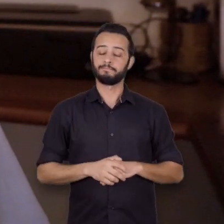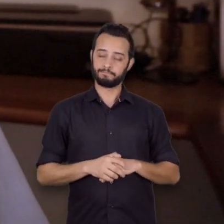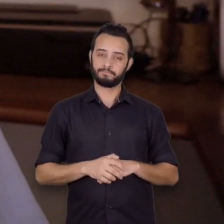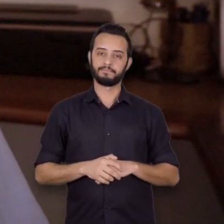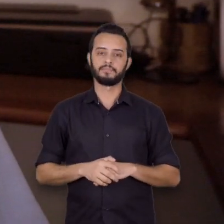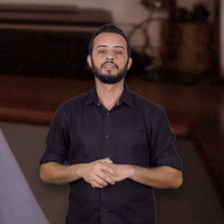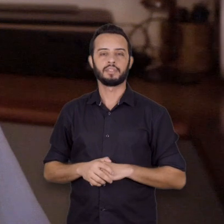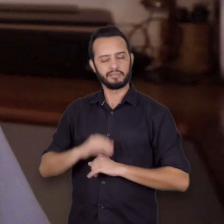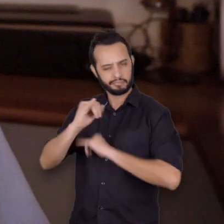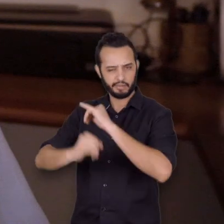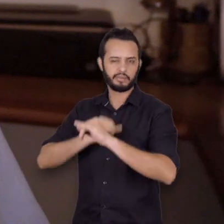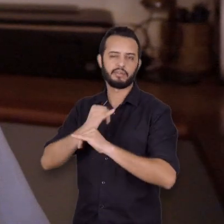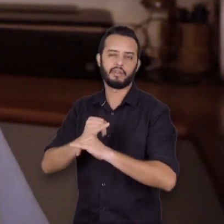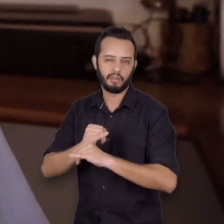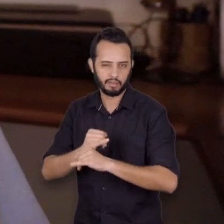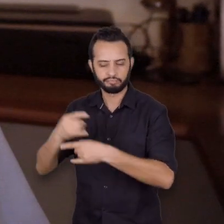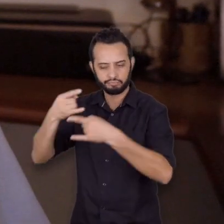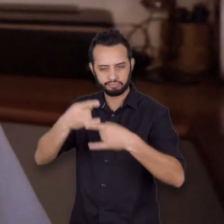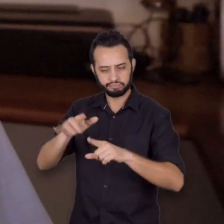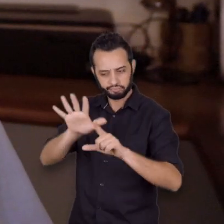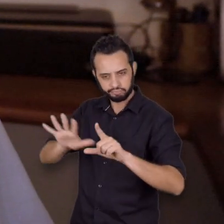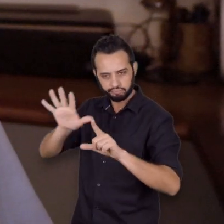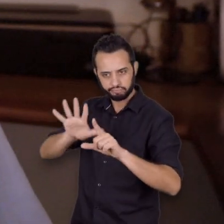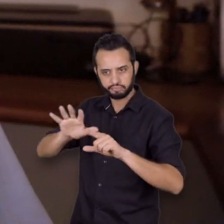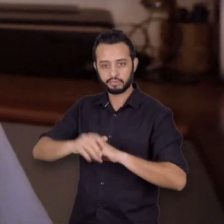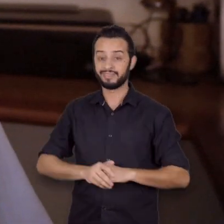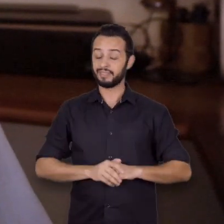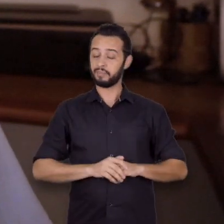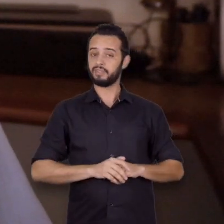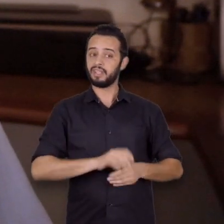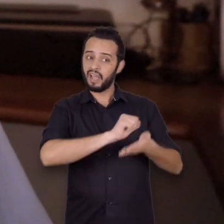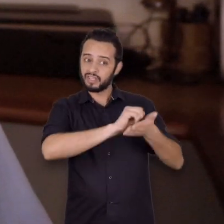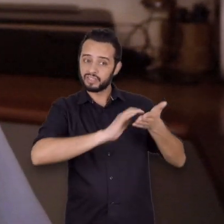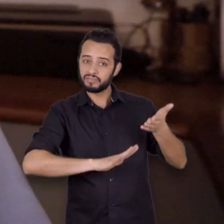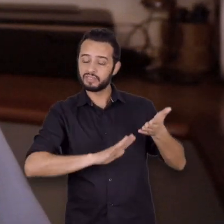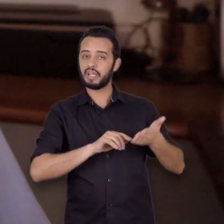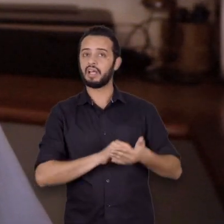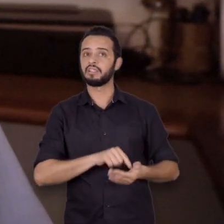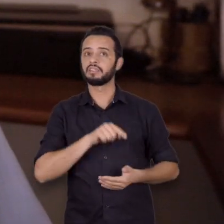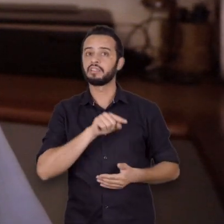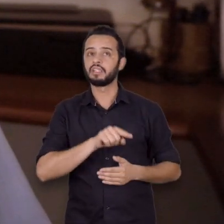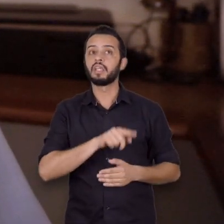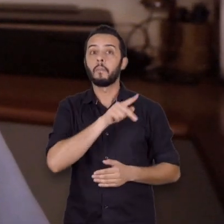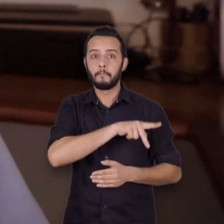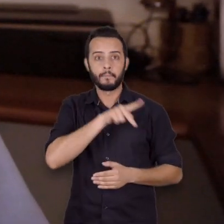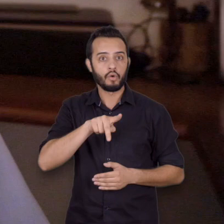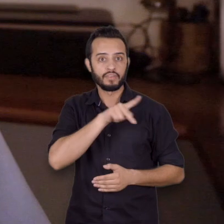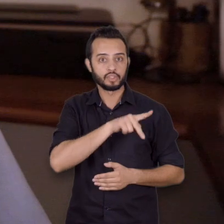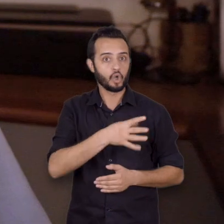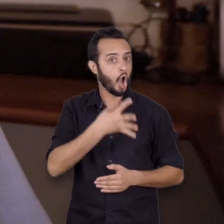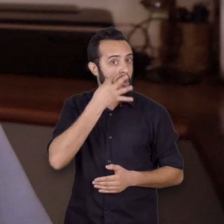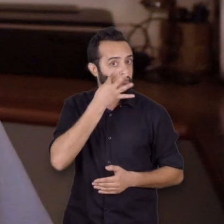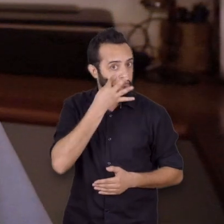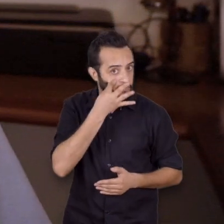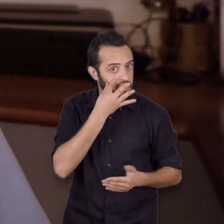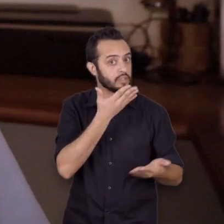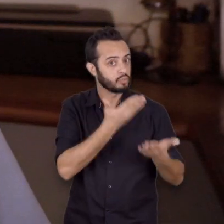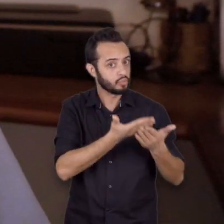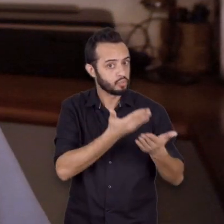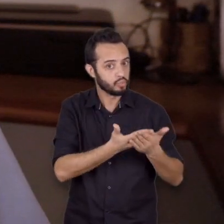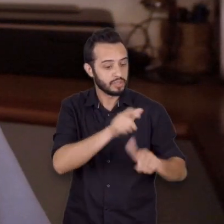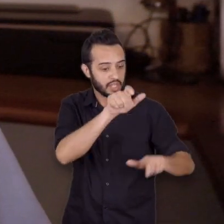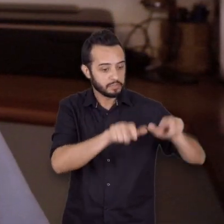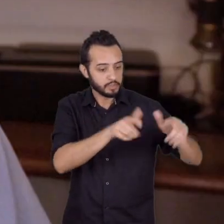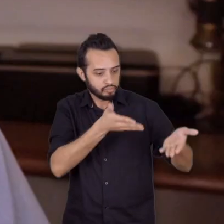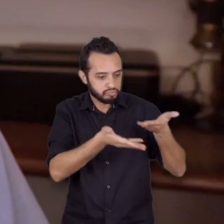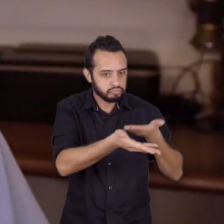tecnológico, né, do online, por exemplo. E outras atividades necessita a presença física do professor,